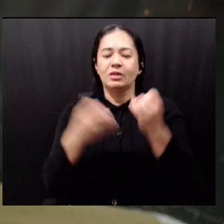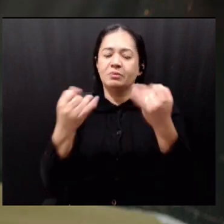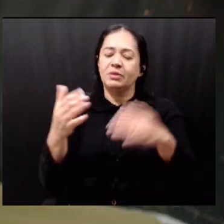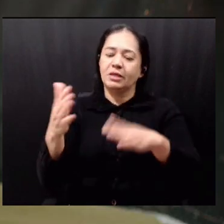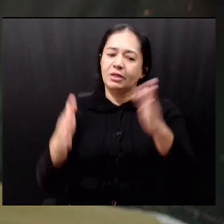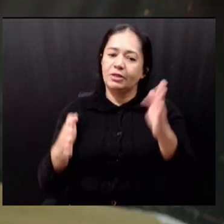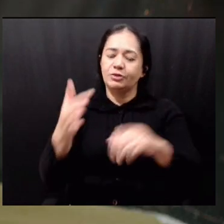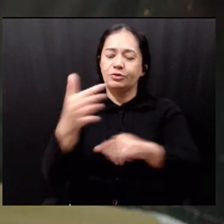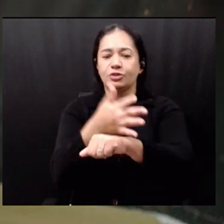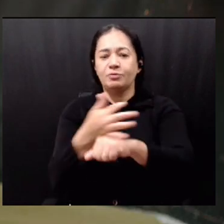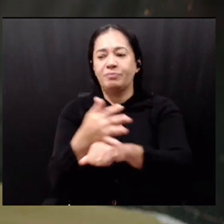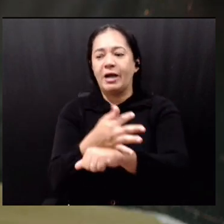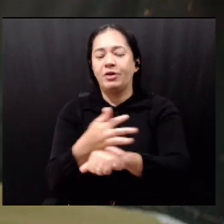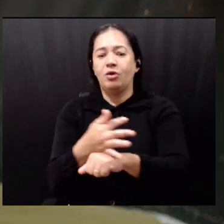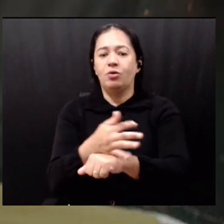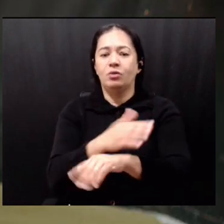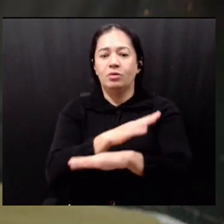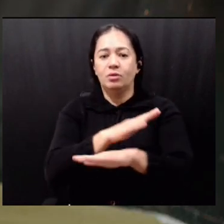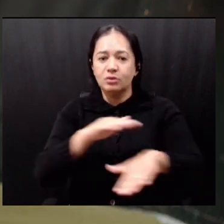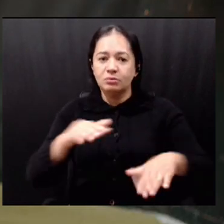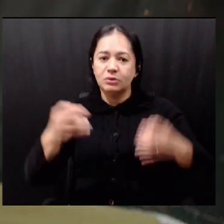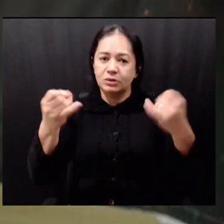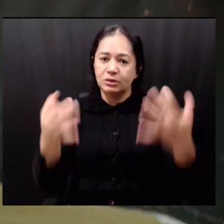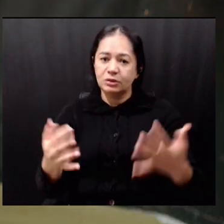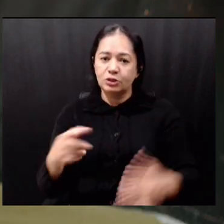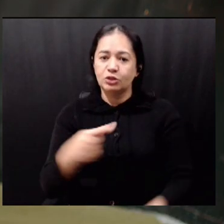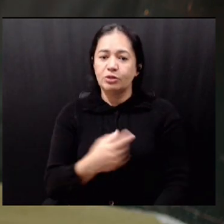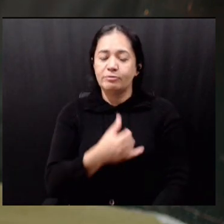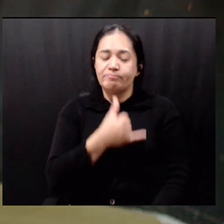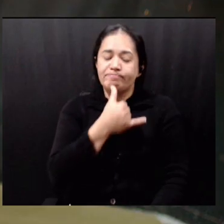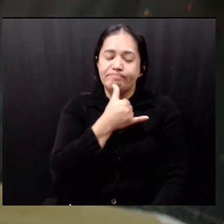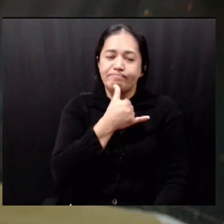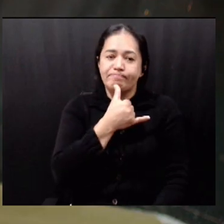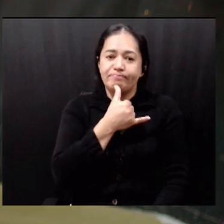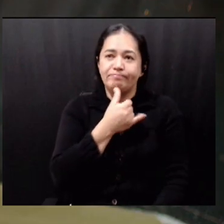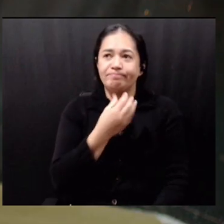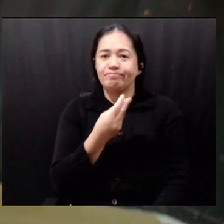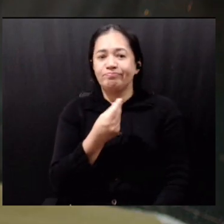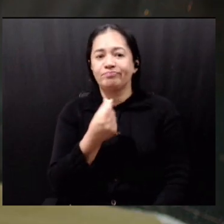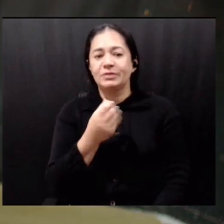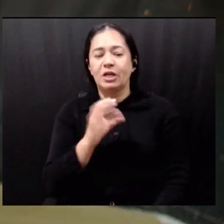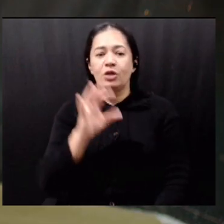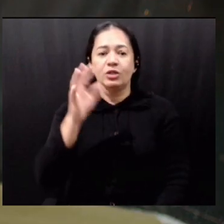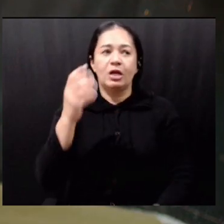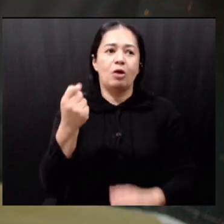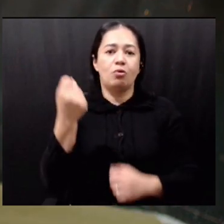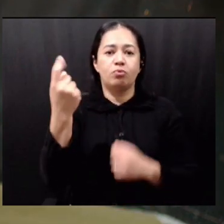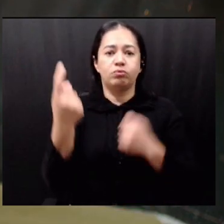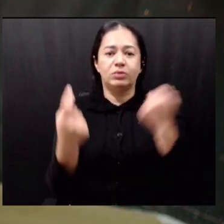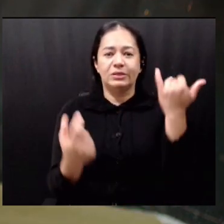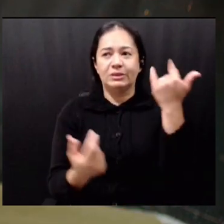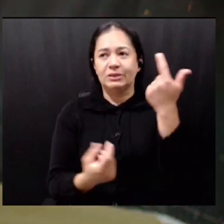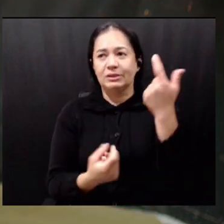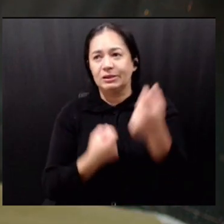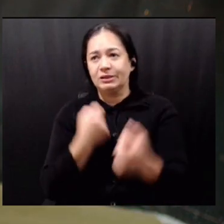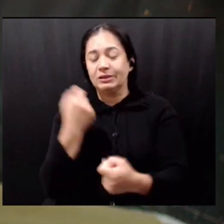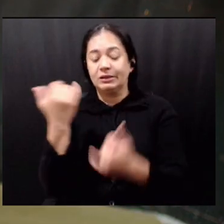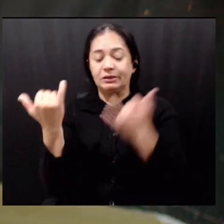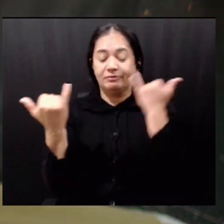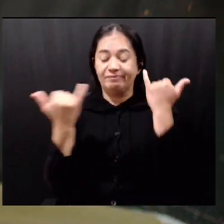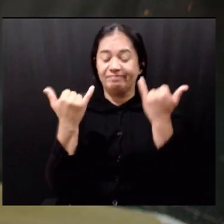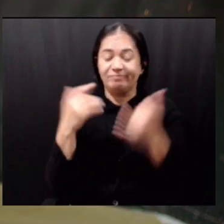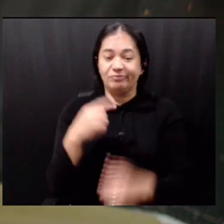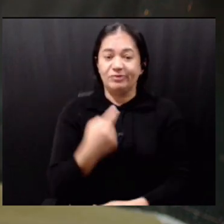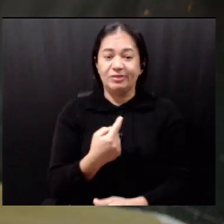crianças, porque a gente, infelizmente, nós temos algumas informações, notícias, a gente não pode